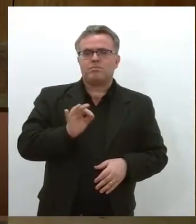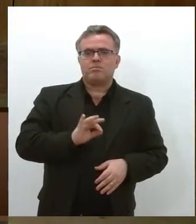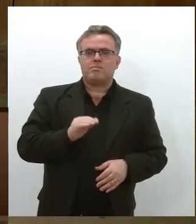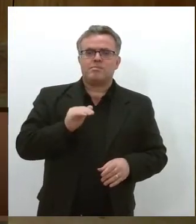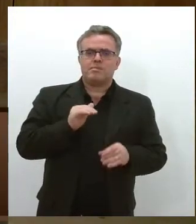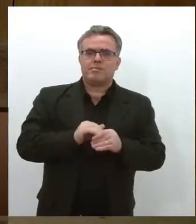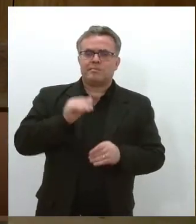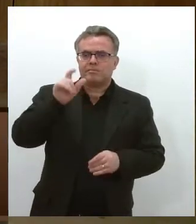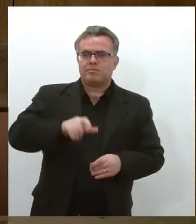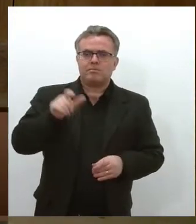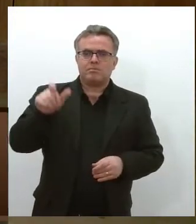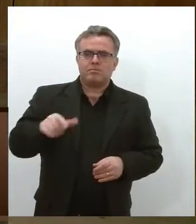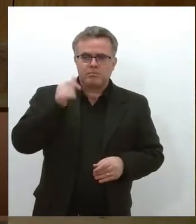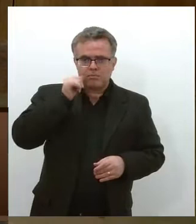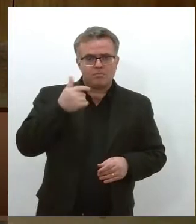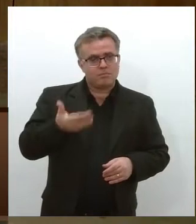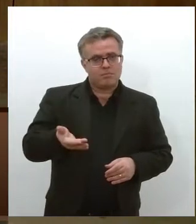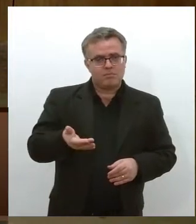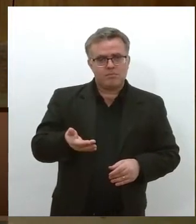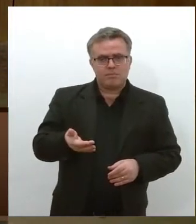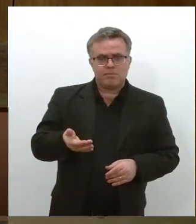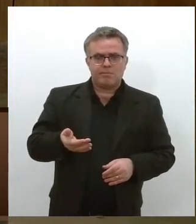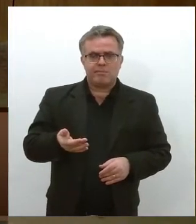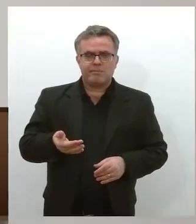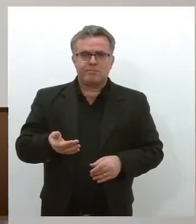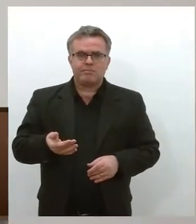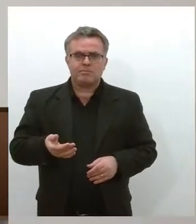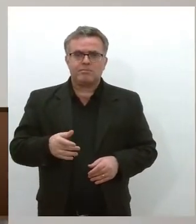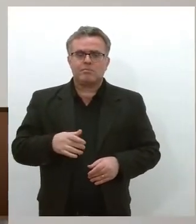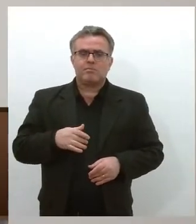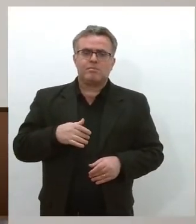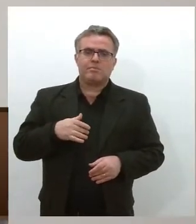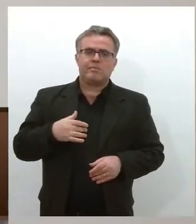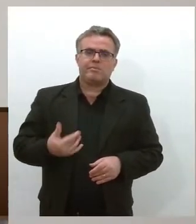mulheres? Eu acho que a palavra